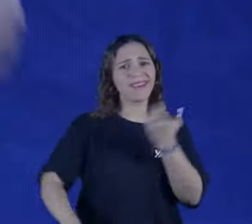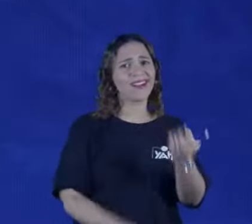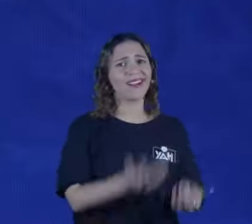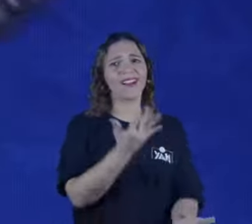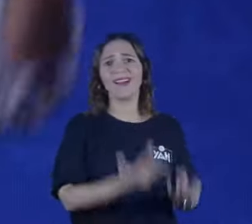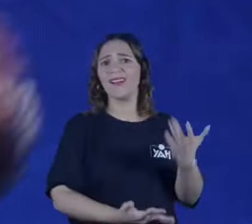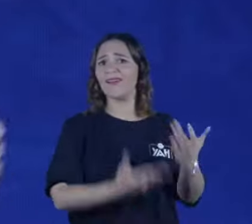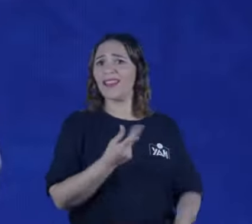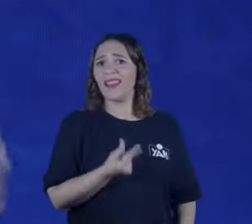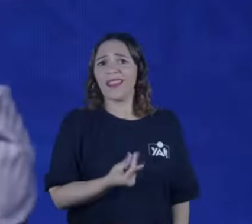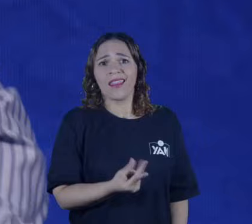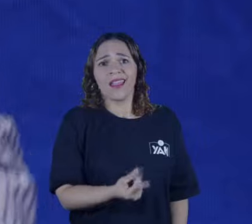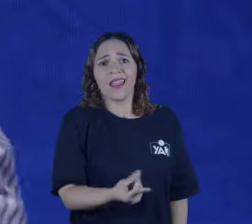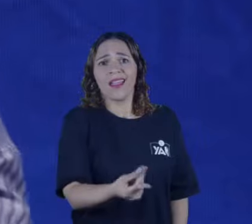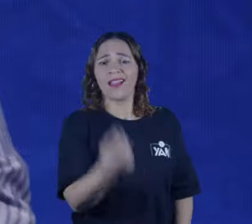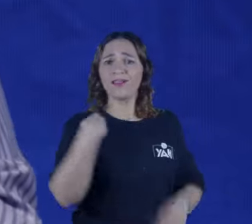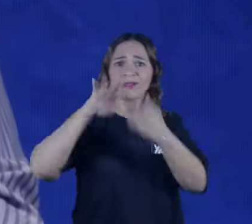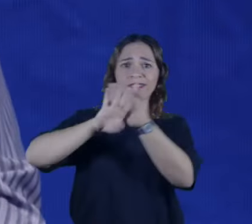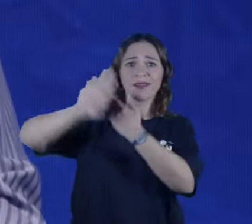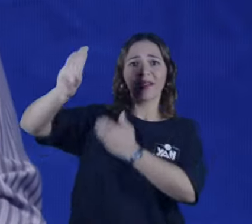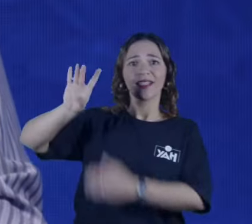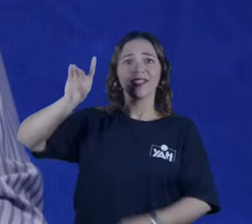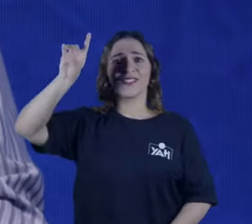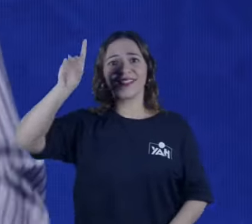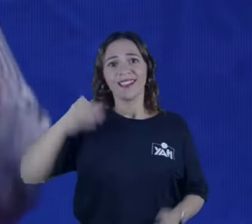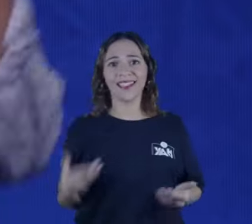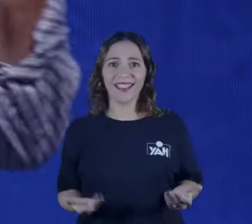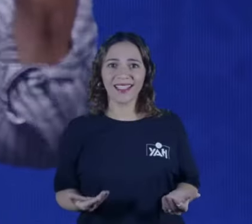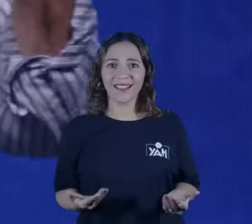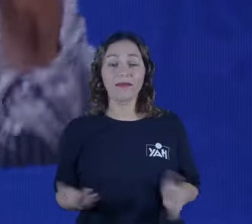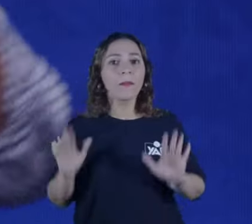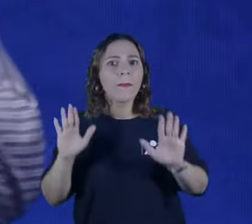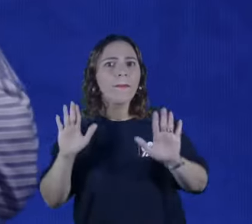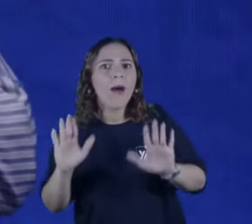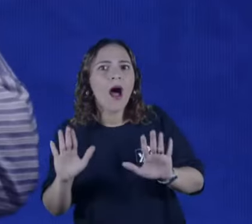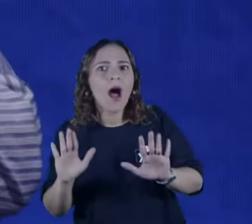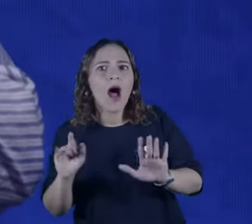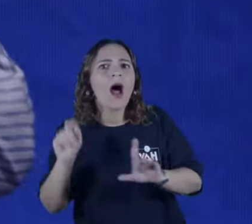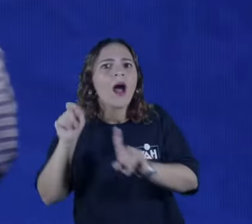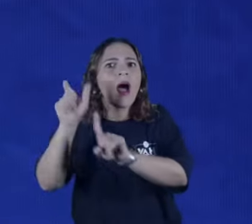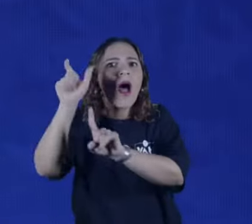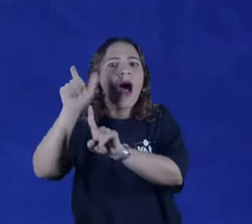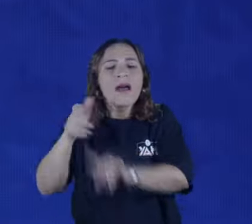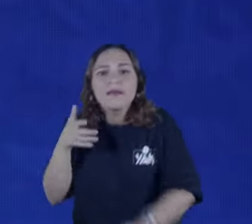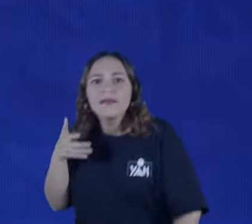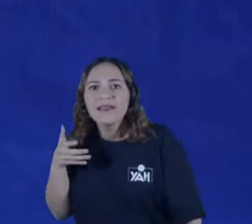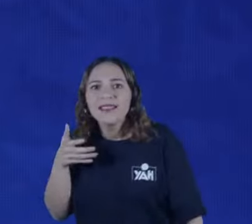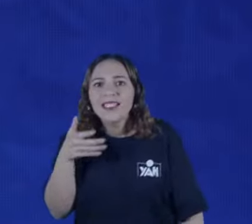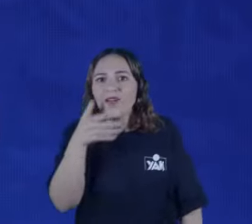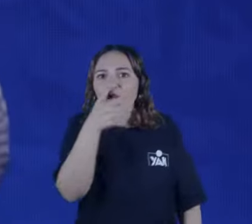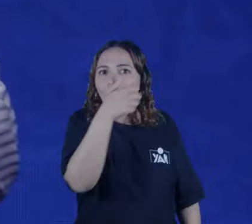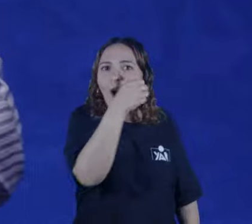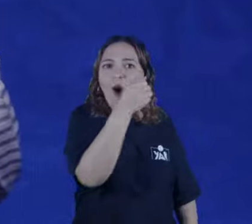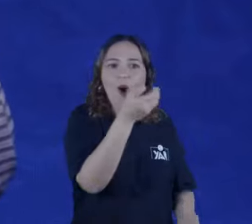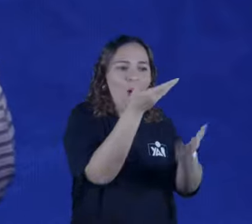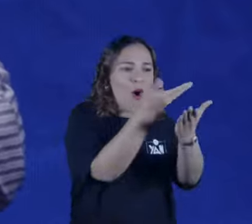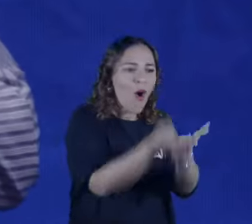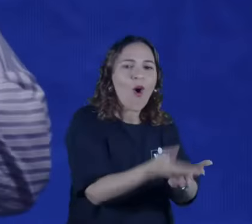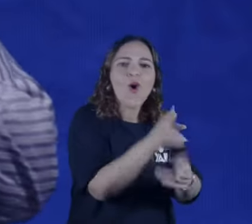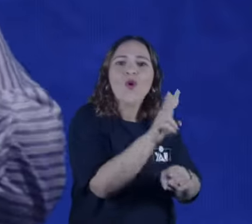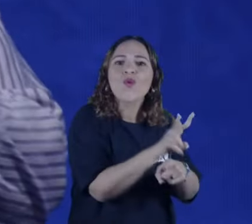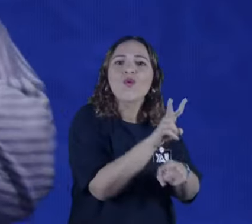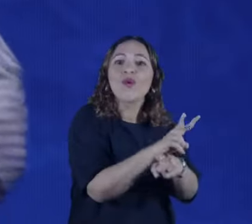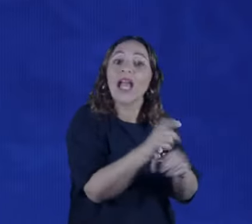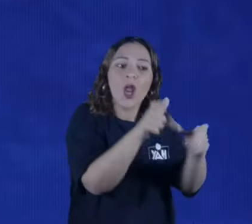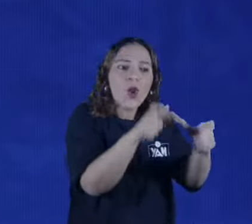definitivamente, espiritualmente e separados de Deus. Mas alguém nos resgatou e nos levou para a estrebaria, que é a